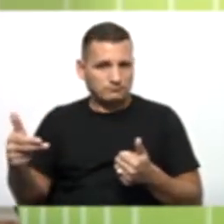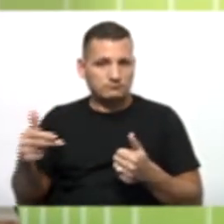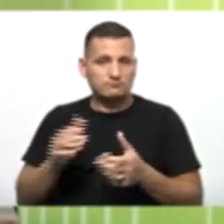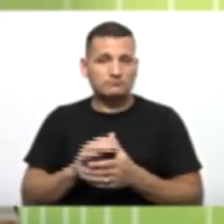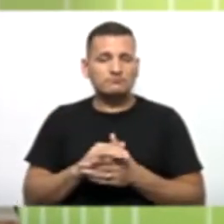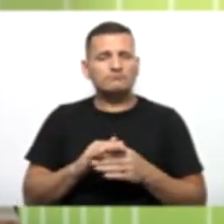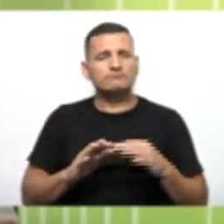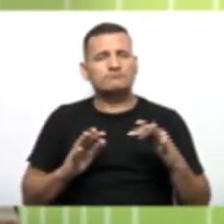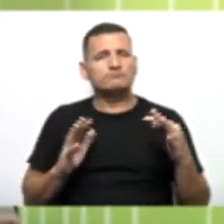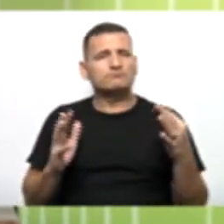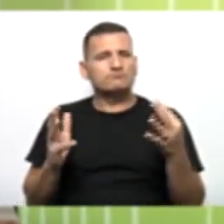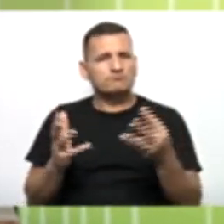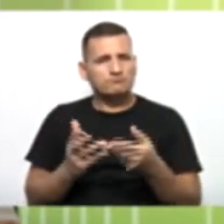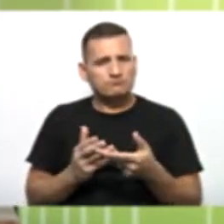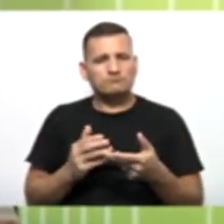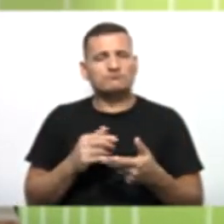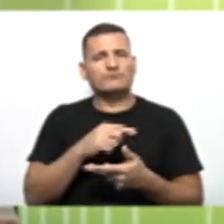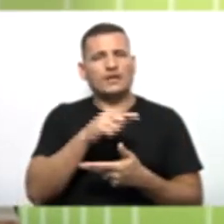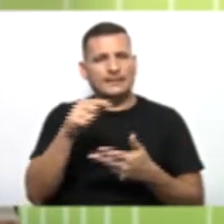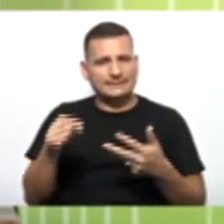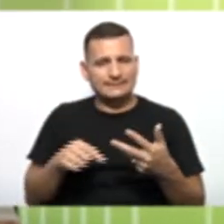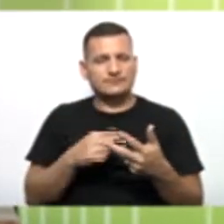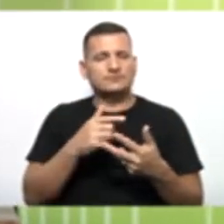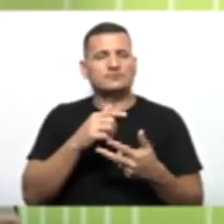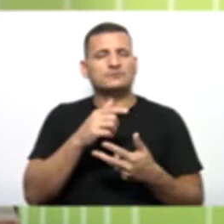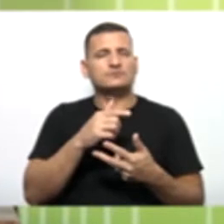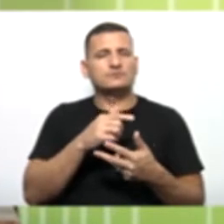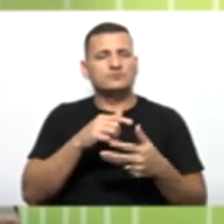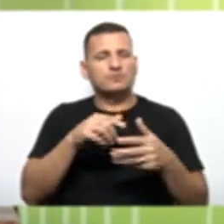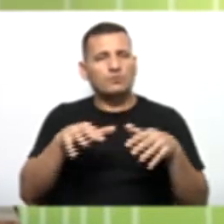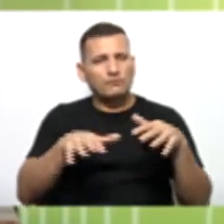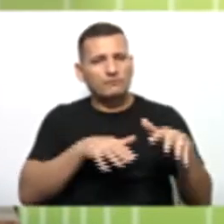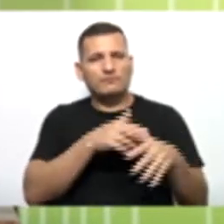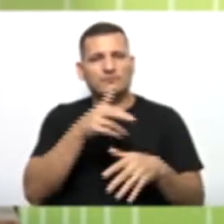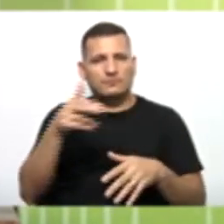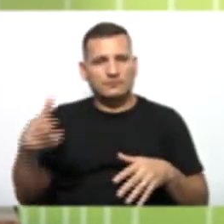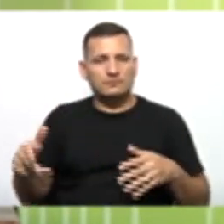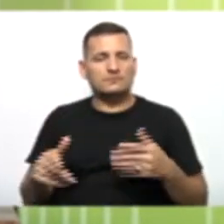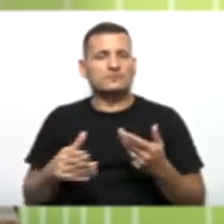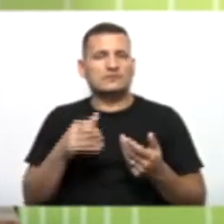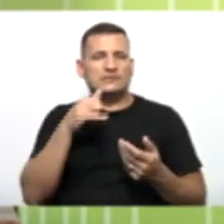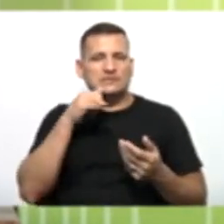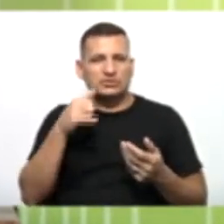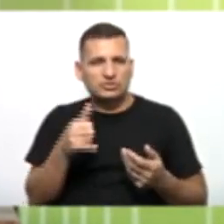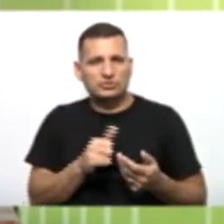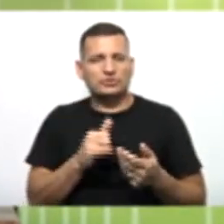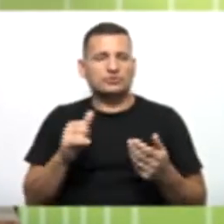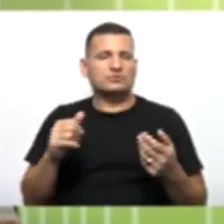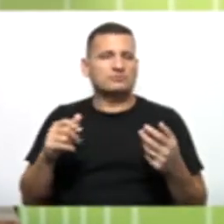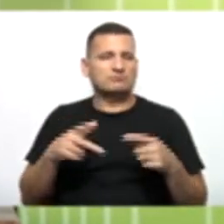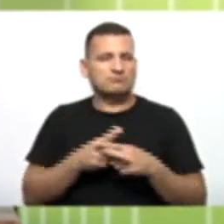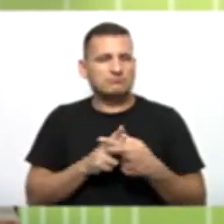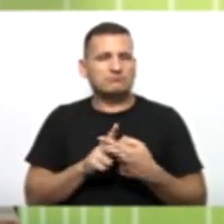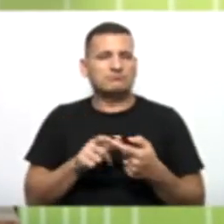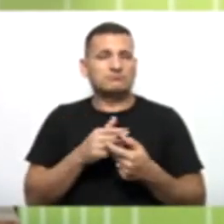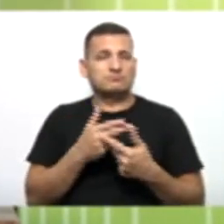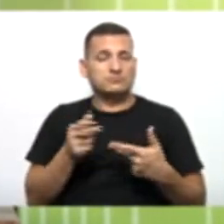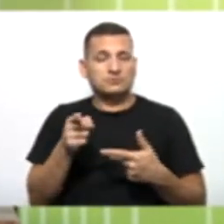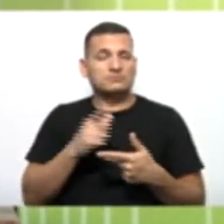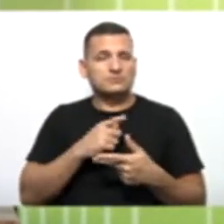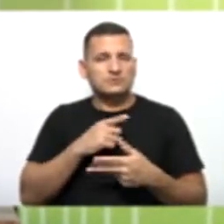isso que nós fazemos, todo esse sistema de locomoção que nós temos, todos os aparelhos elétricos que nós temos, consomem recursos